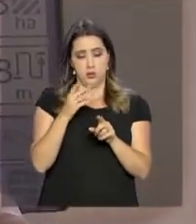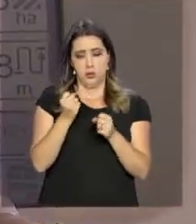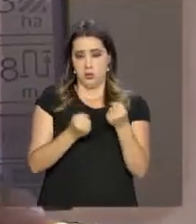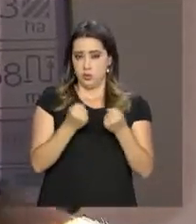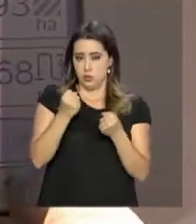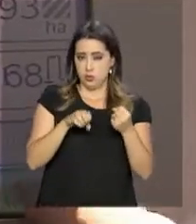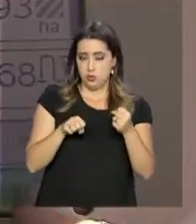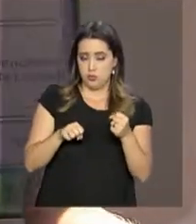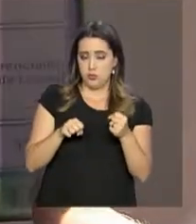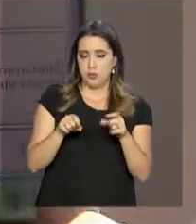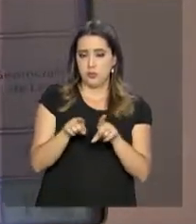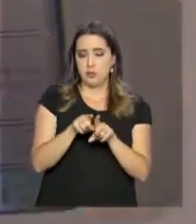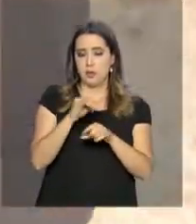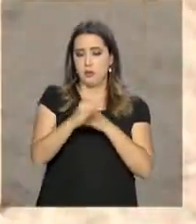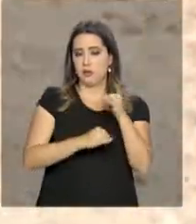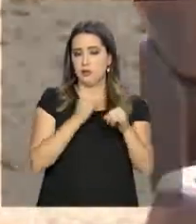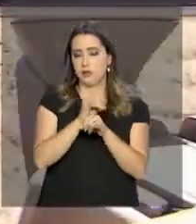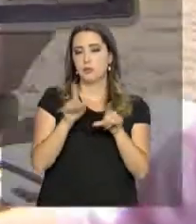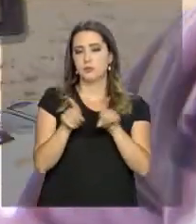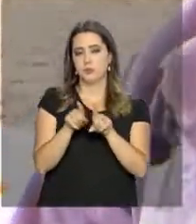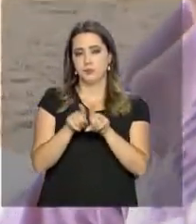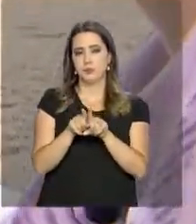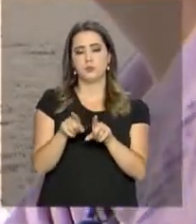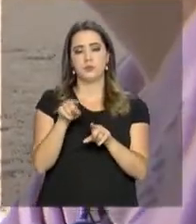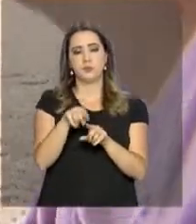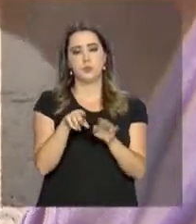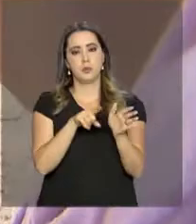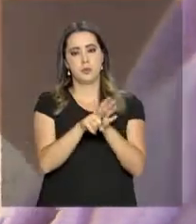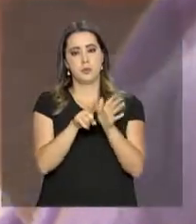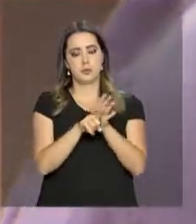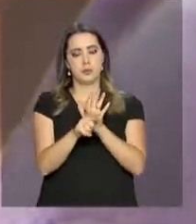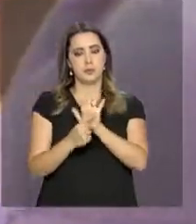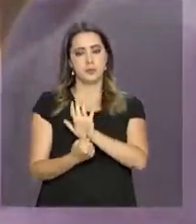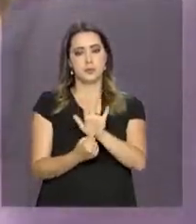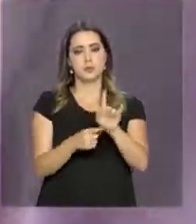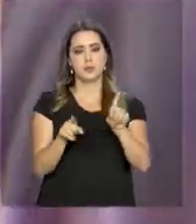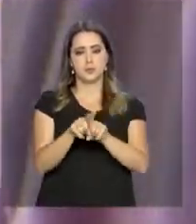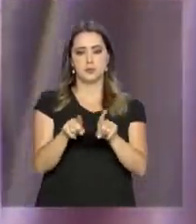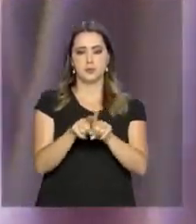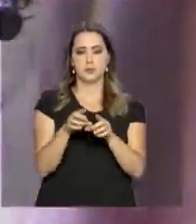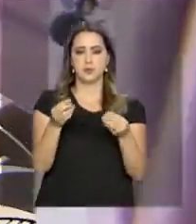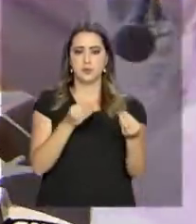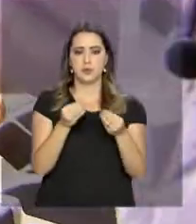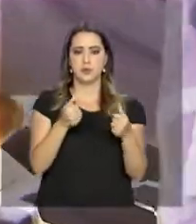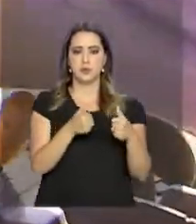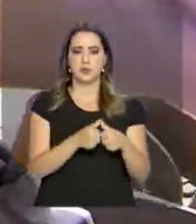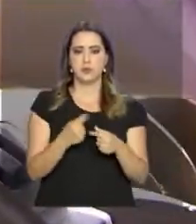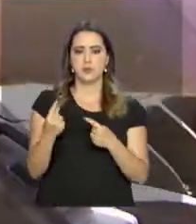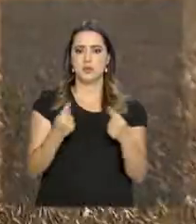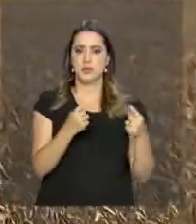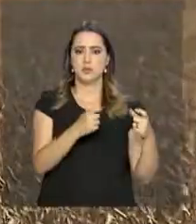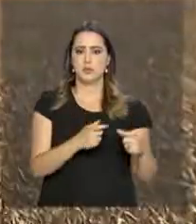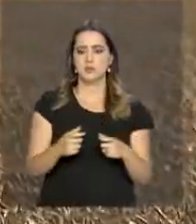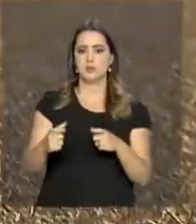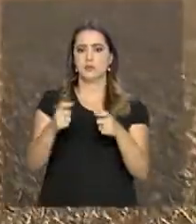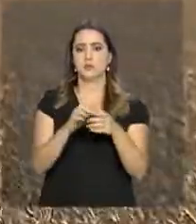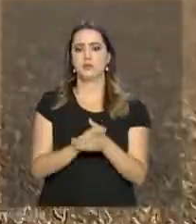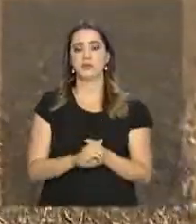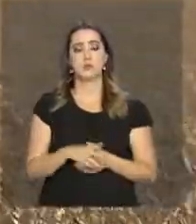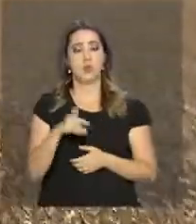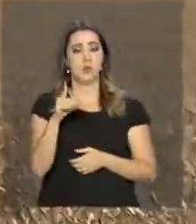está mais presente na zona rural o censo agropecuário mostrou ainda como está o setor em cada estado o distrito